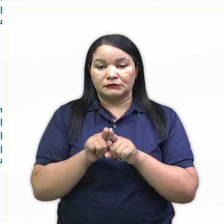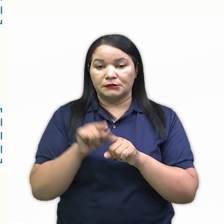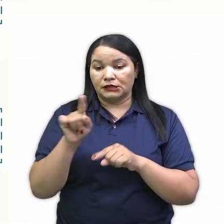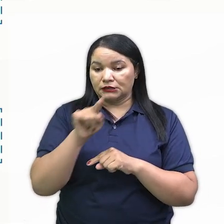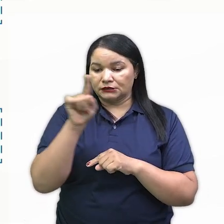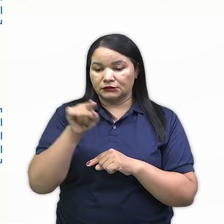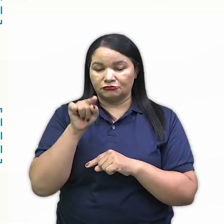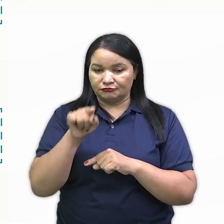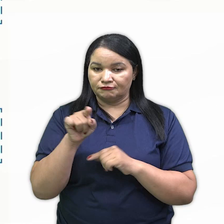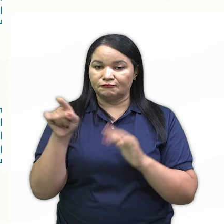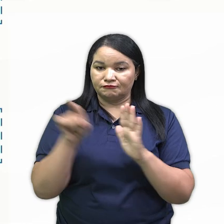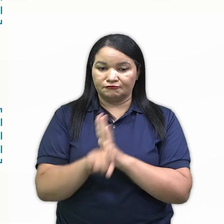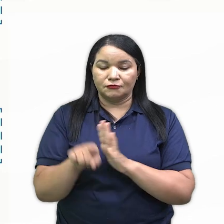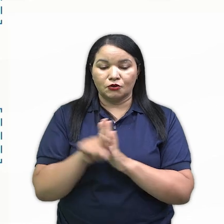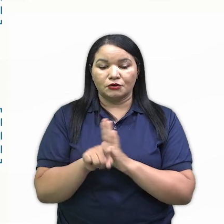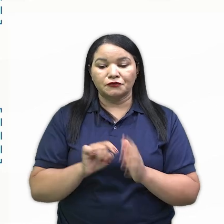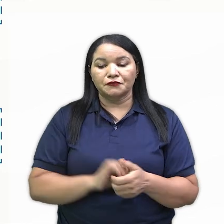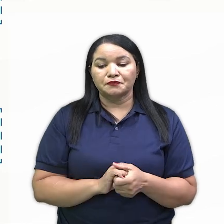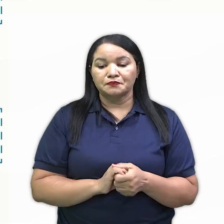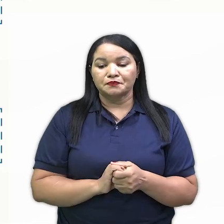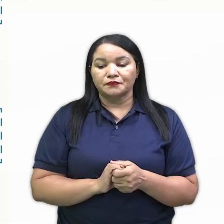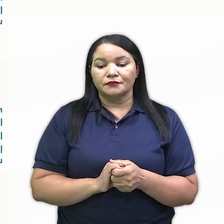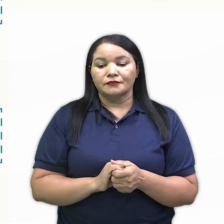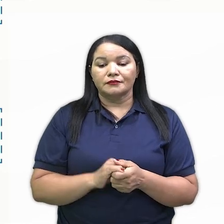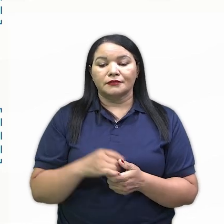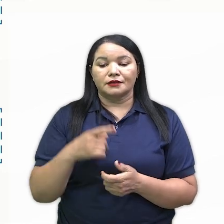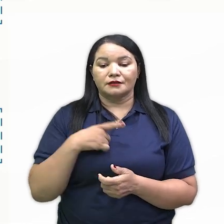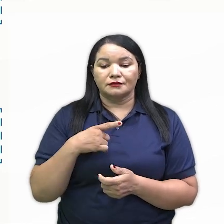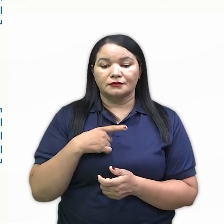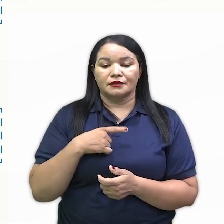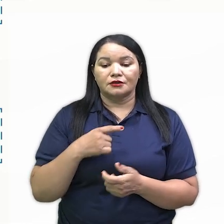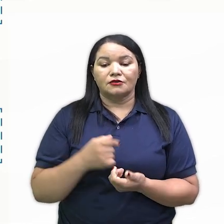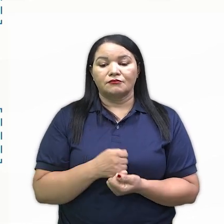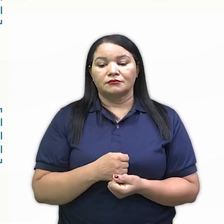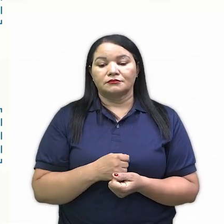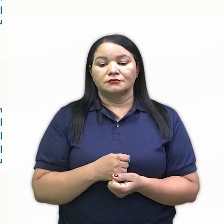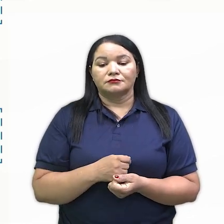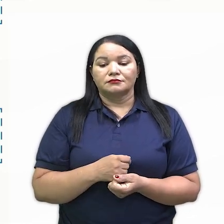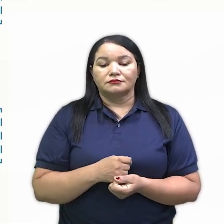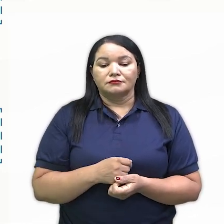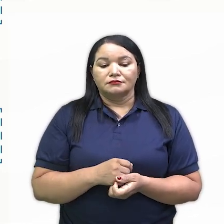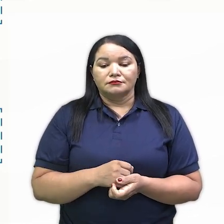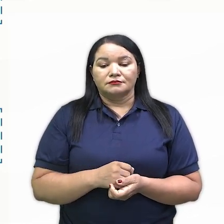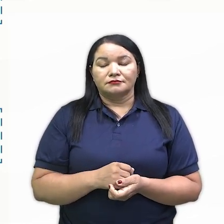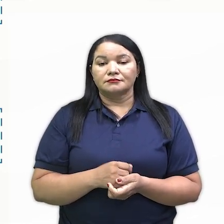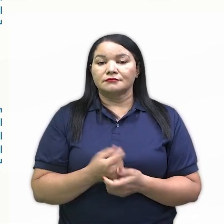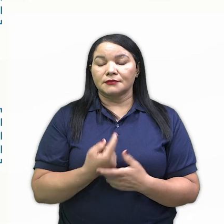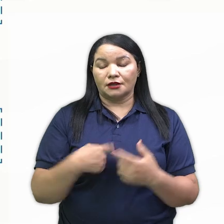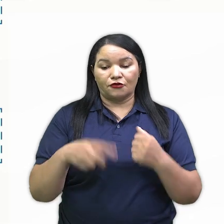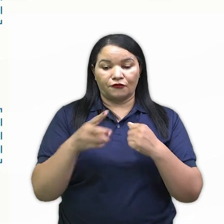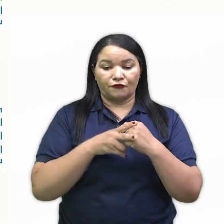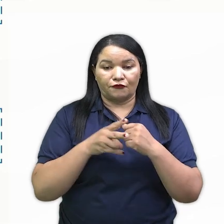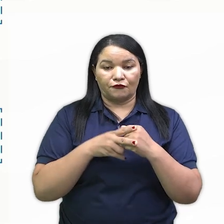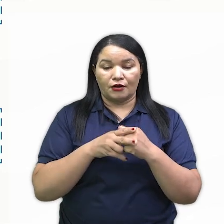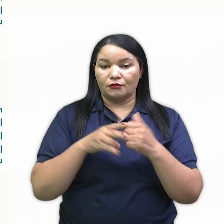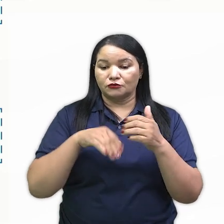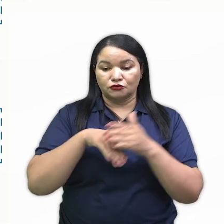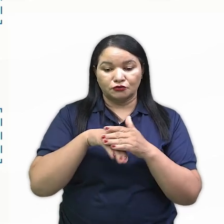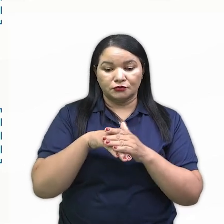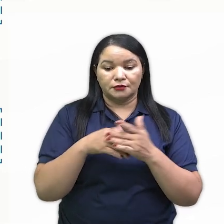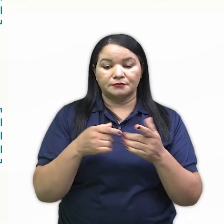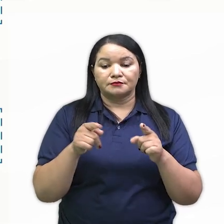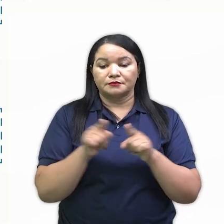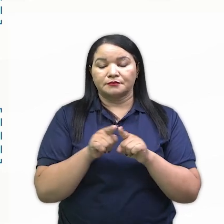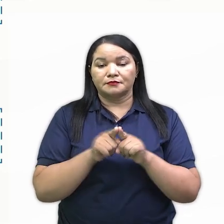interrogativas. Então, vamos pegar aqui, eu tenho playing, que é o verbo jogar, que no caso é jogando, were, que